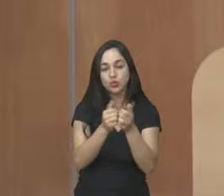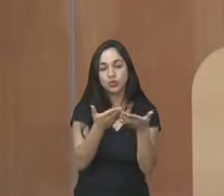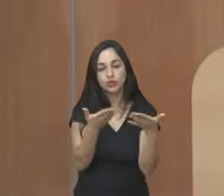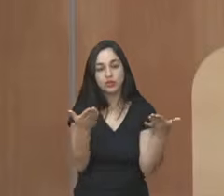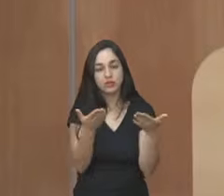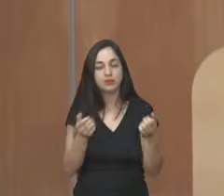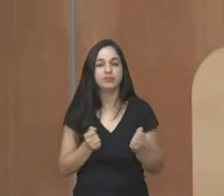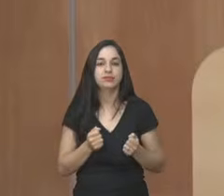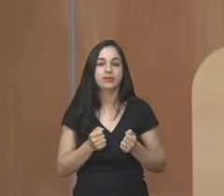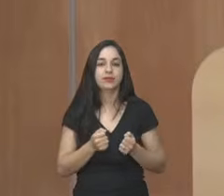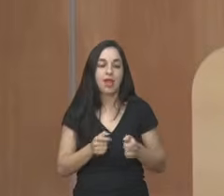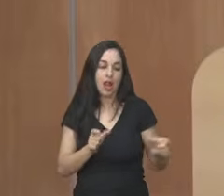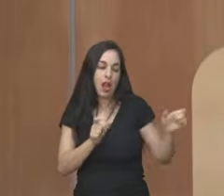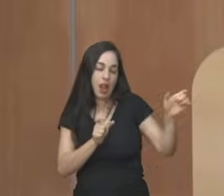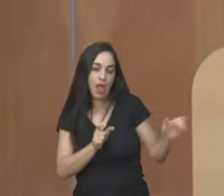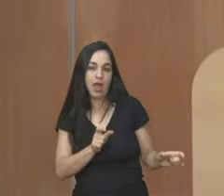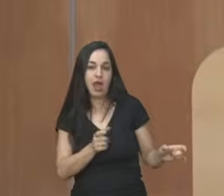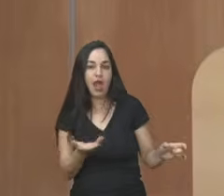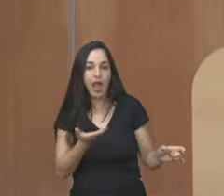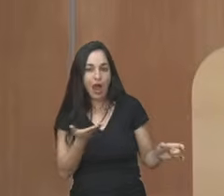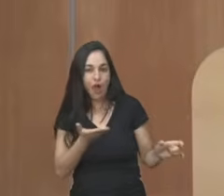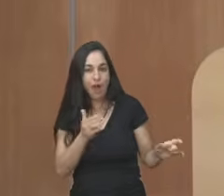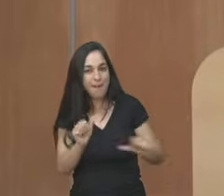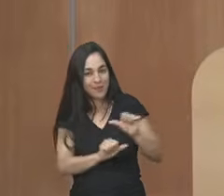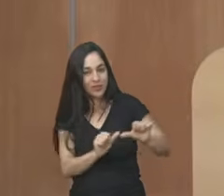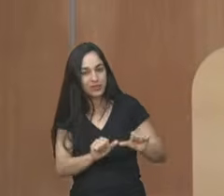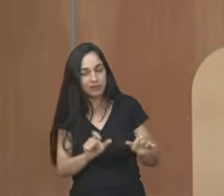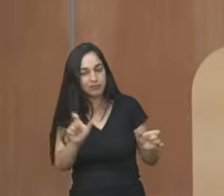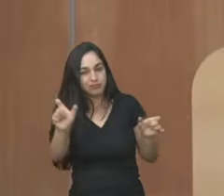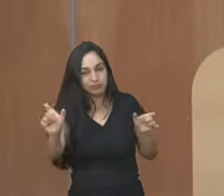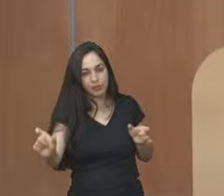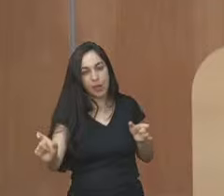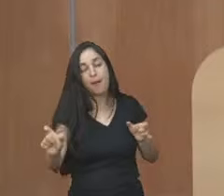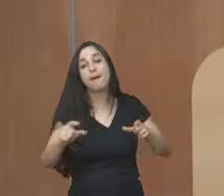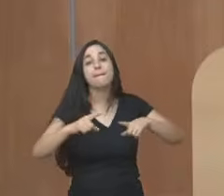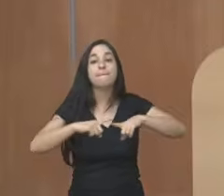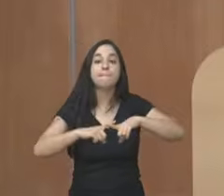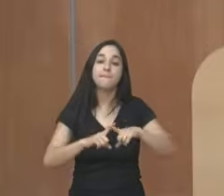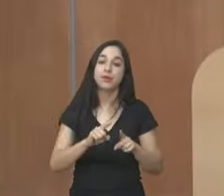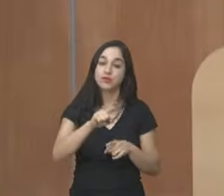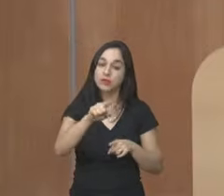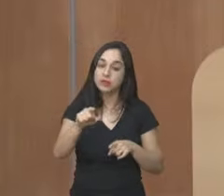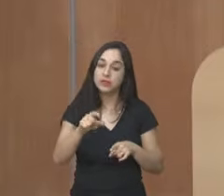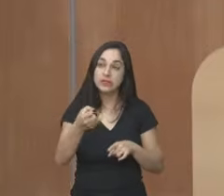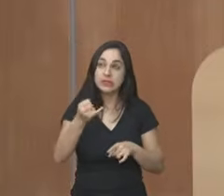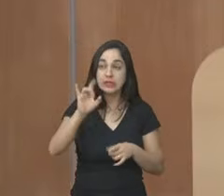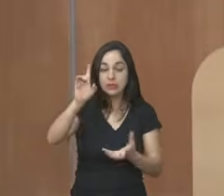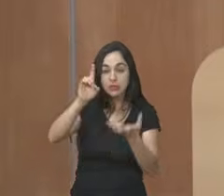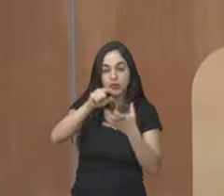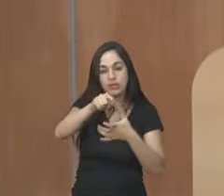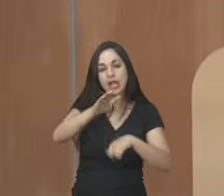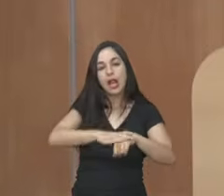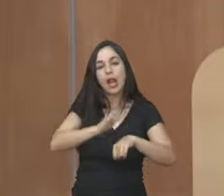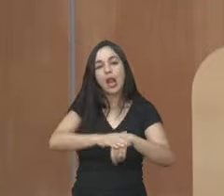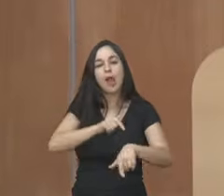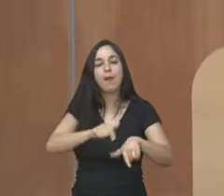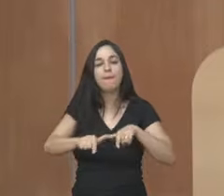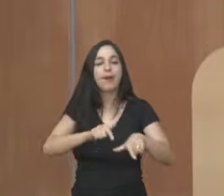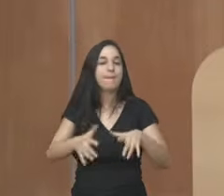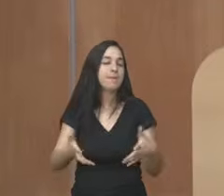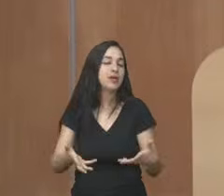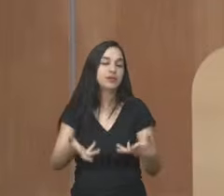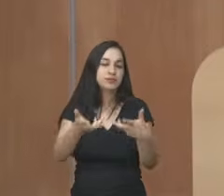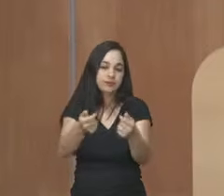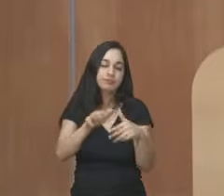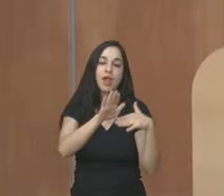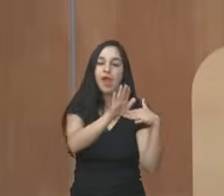estou do seu lado, mas estou do lado de cá agora. Você está ocupando o lugar do Hernandes. Se Deus quiser, você vai fazer um grande trabalho, vai ajudar